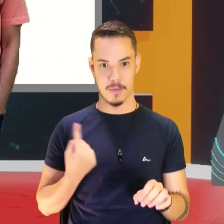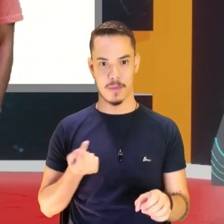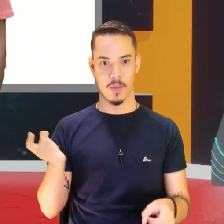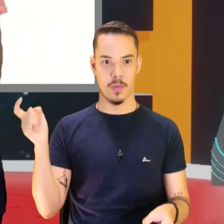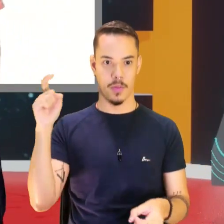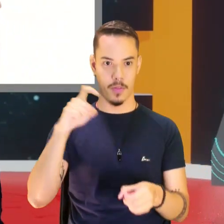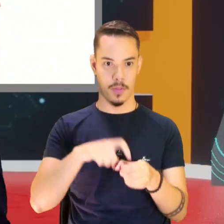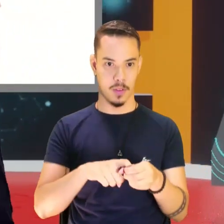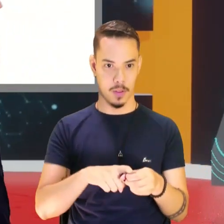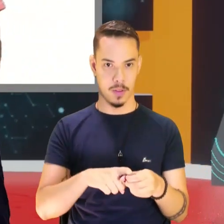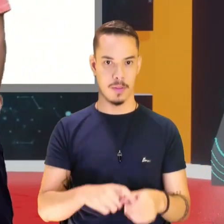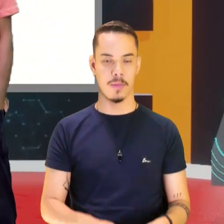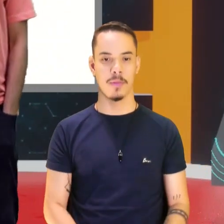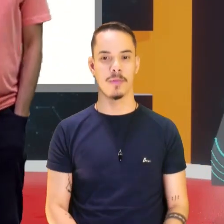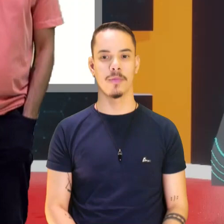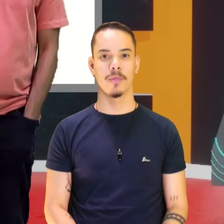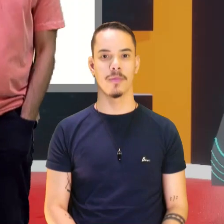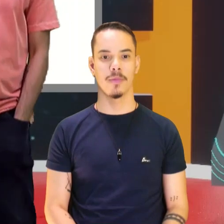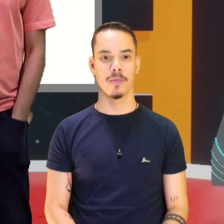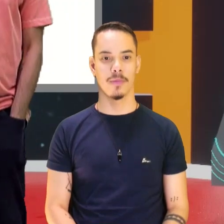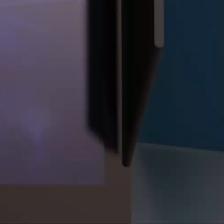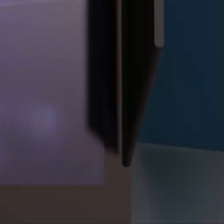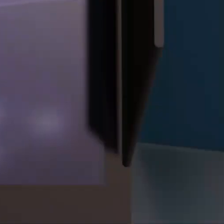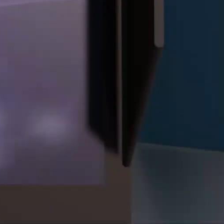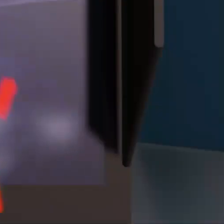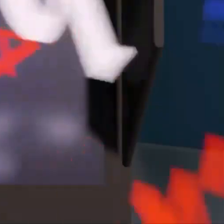aí fazendo a análise do que isso quer dizer.